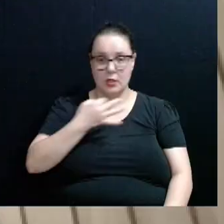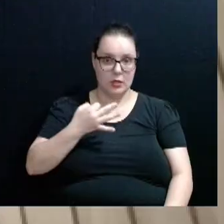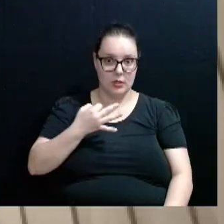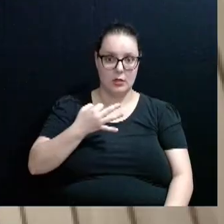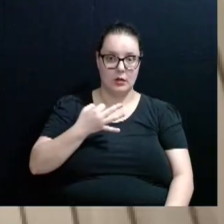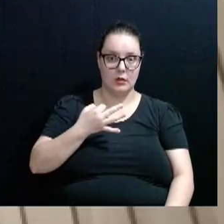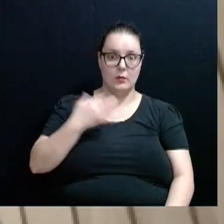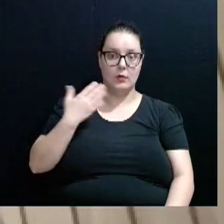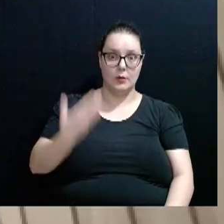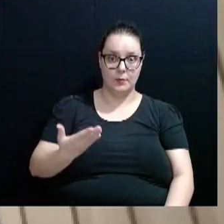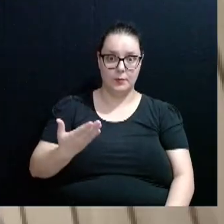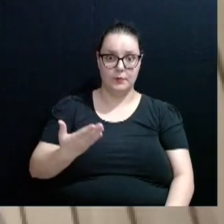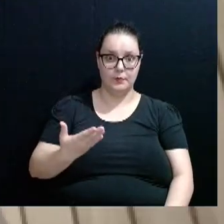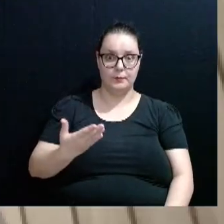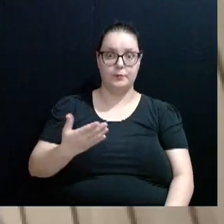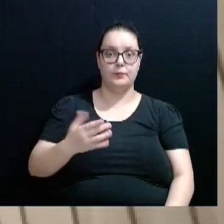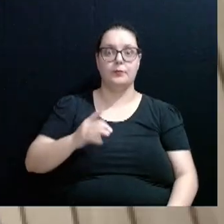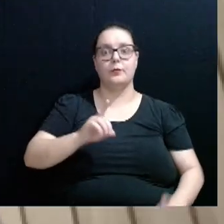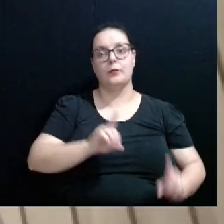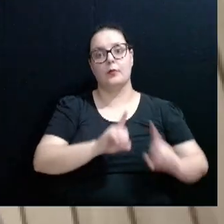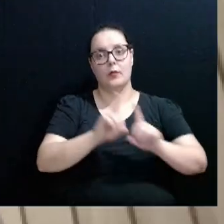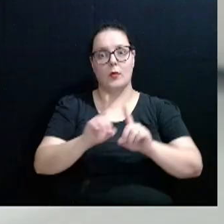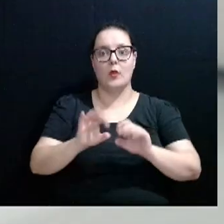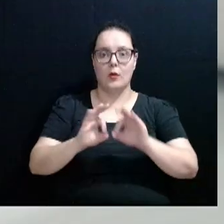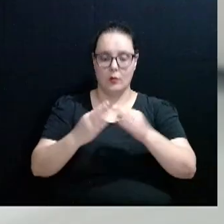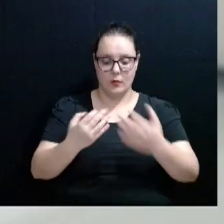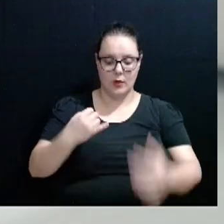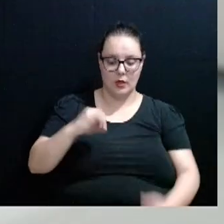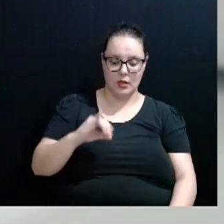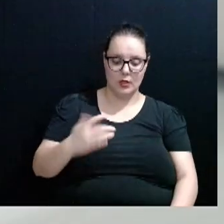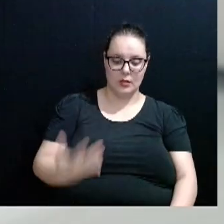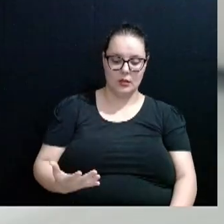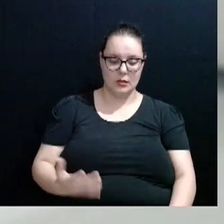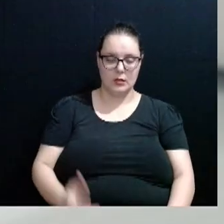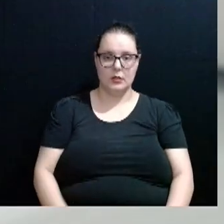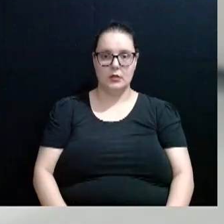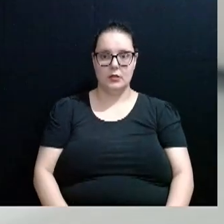o acompanhante, né, o familiar, caso você